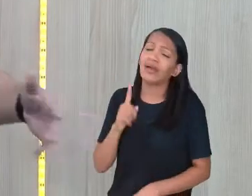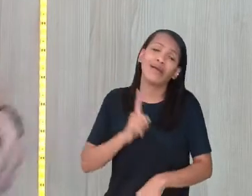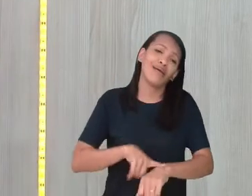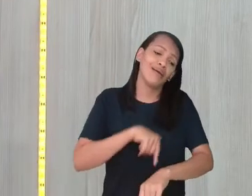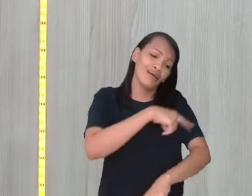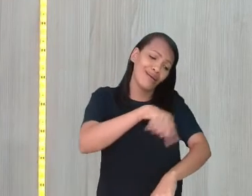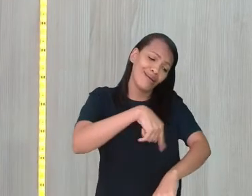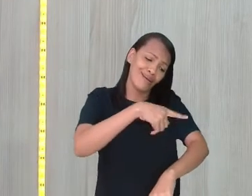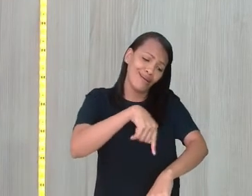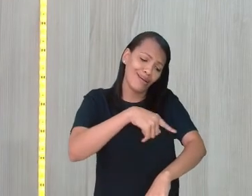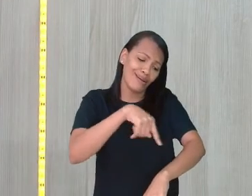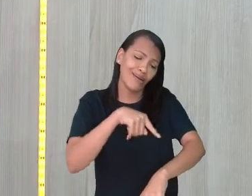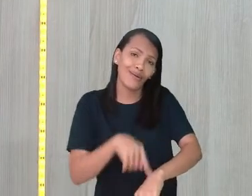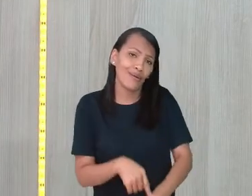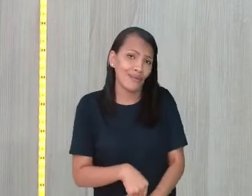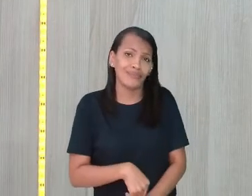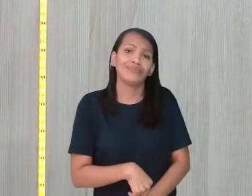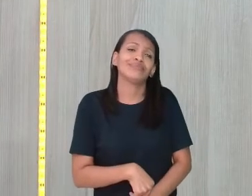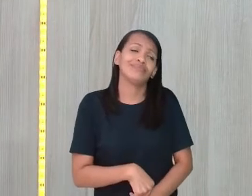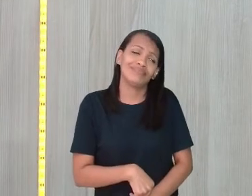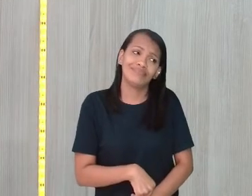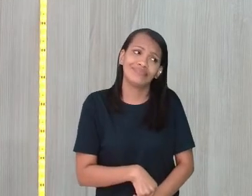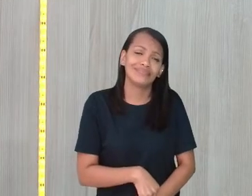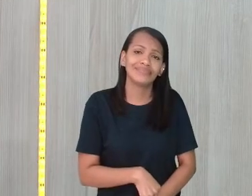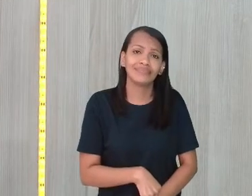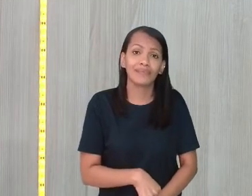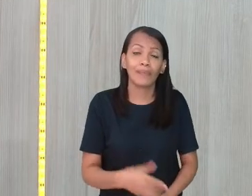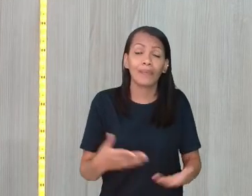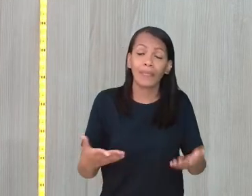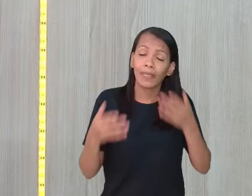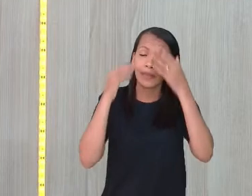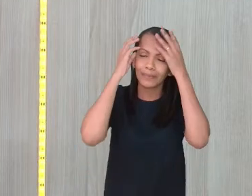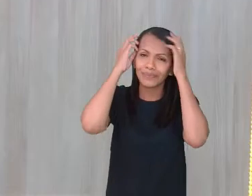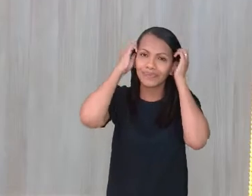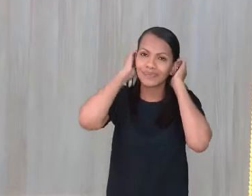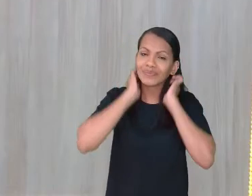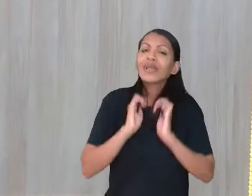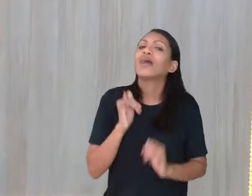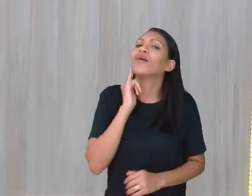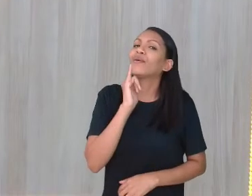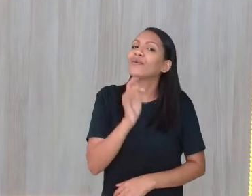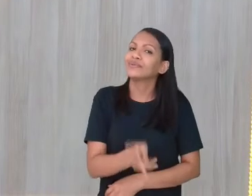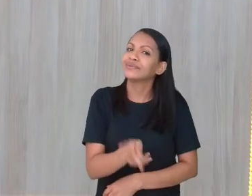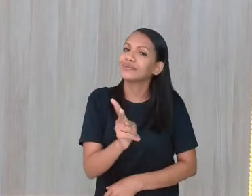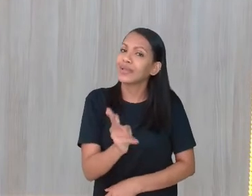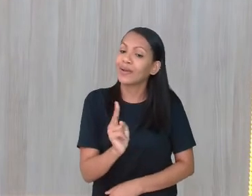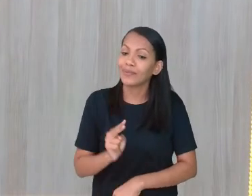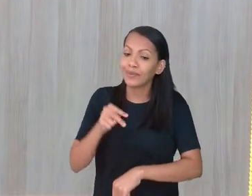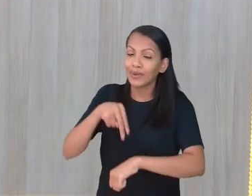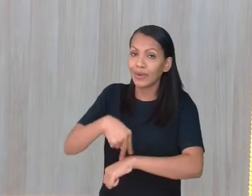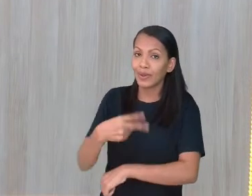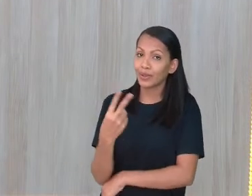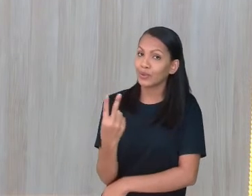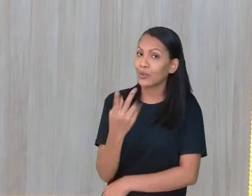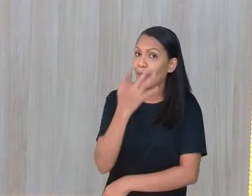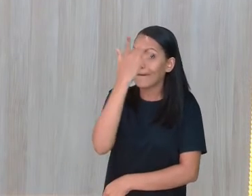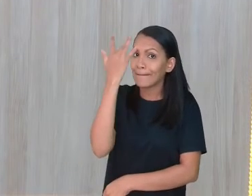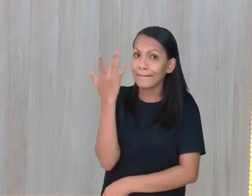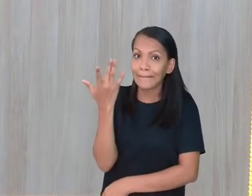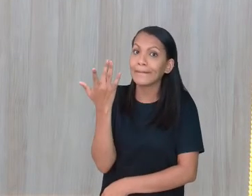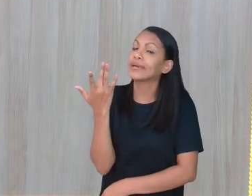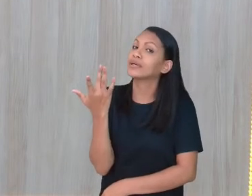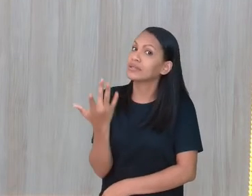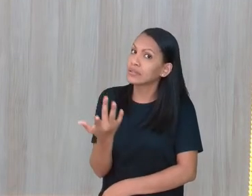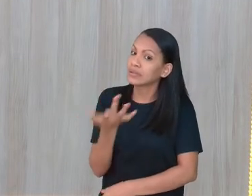falar muita coisa, professor, você não deixou não. Minha gente, é porque, olha, eu sempre digo, quando chega aqui duas pessoas que falam muito,